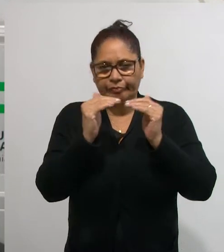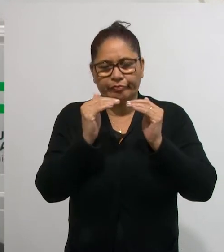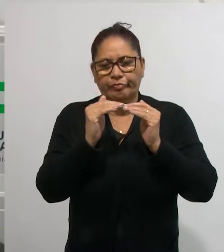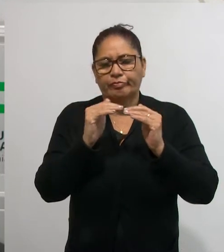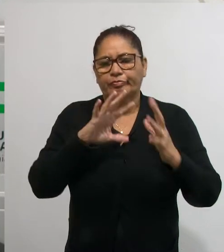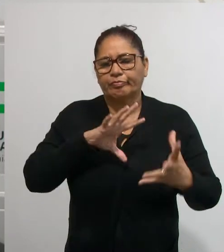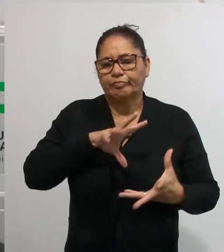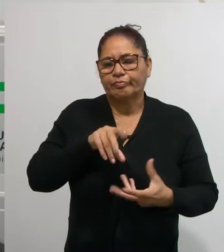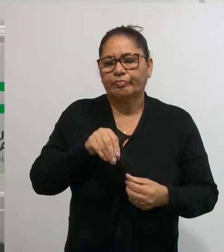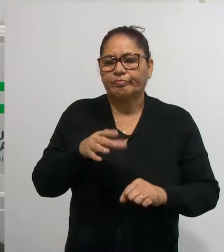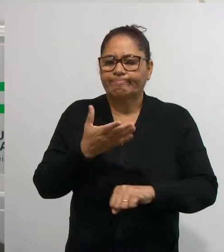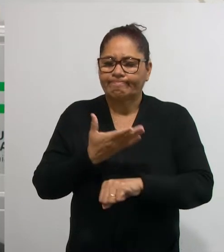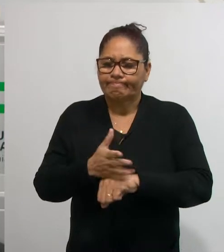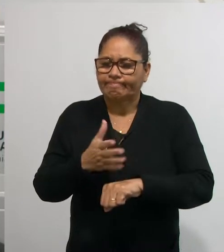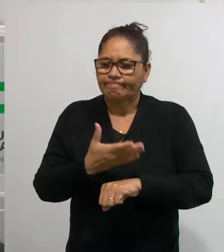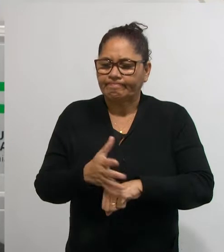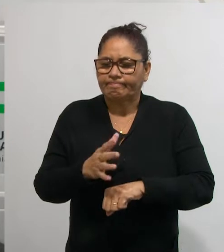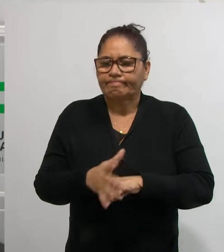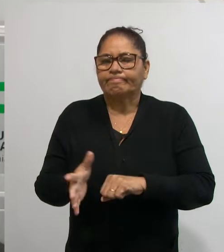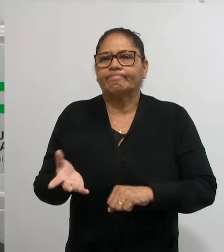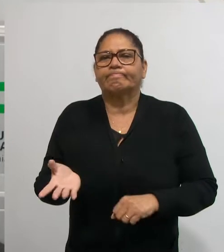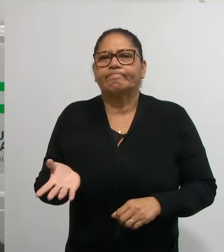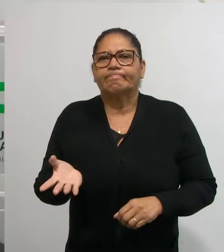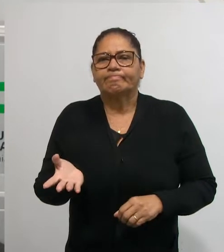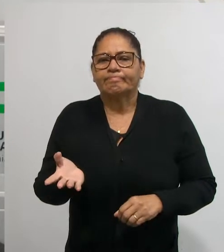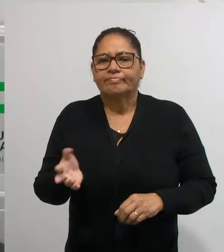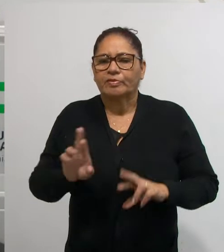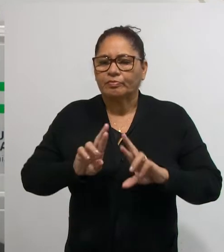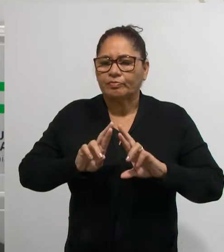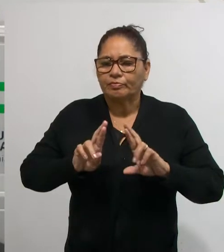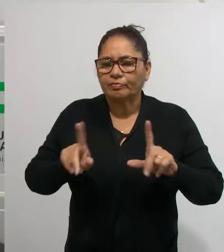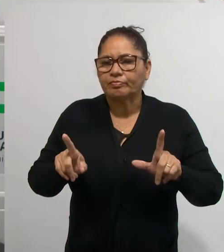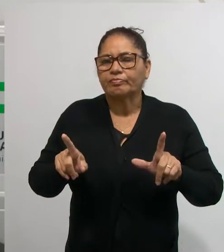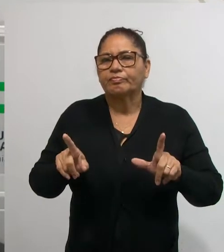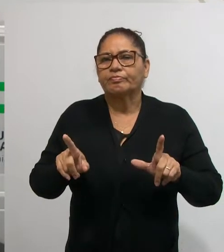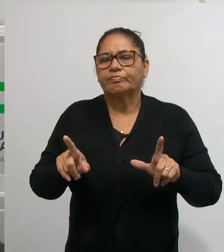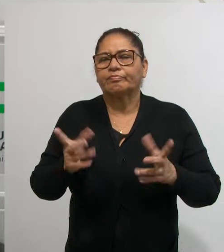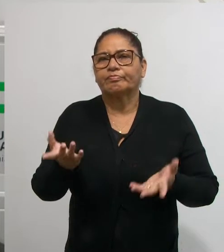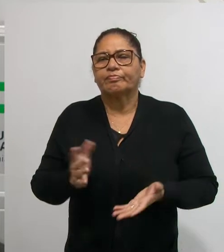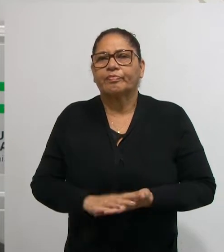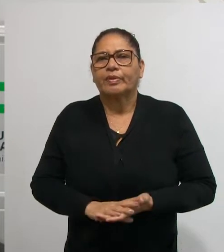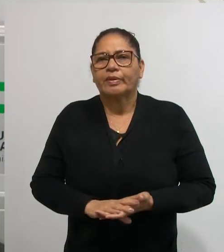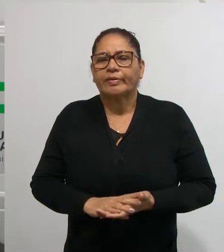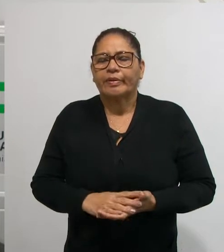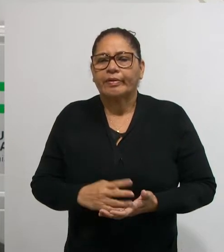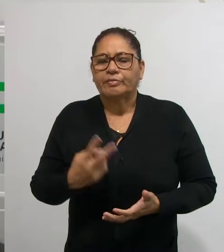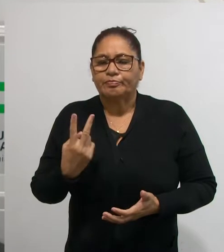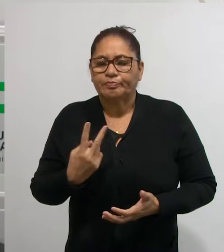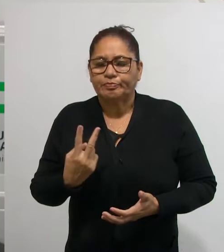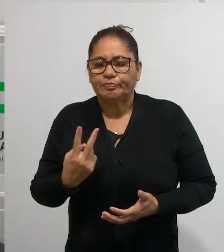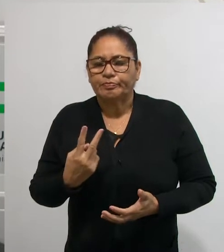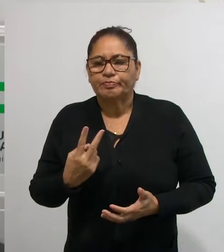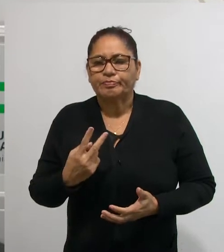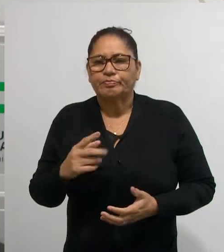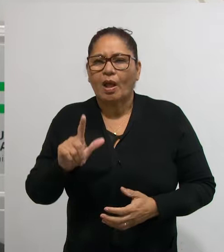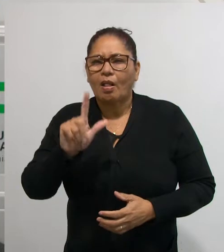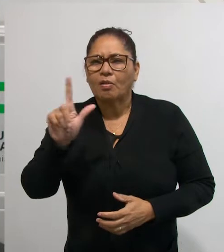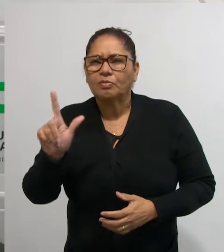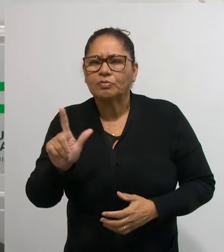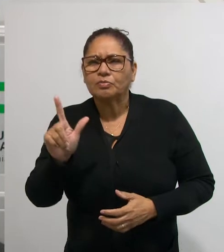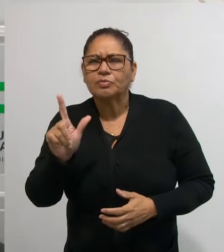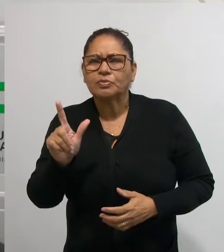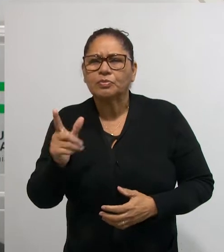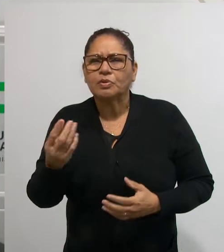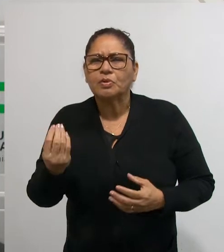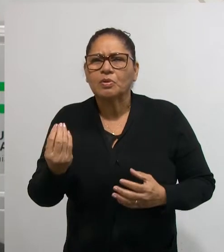a minha prática educativa também ela se diferencia nesse sentido. Então, essas duas primeiras premissas já nos